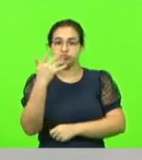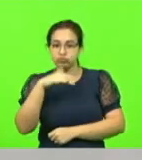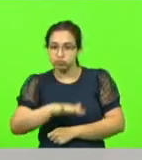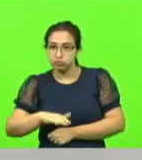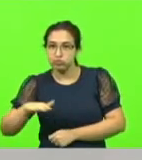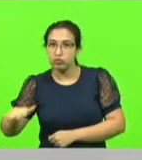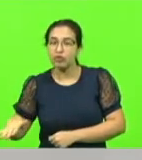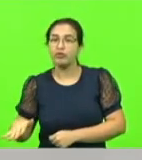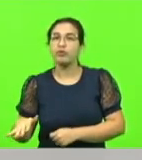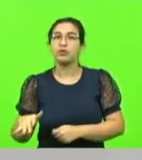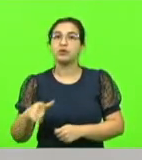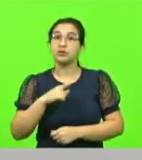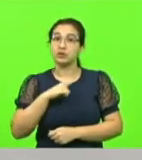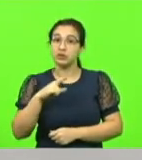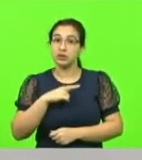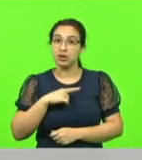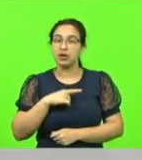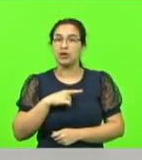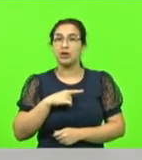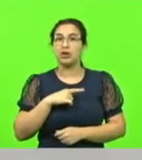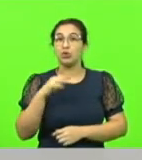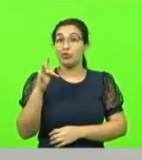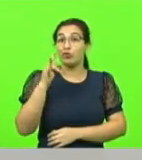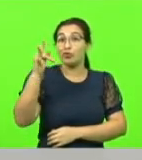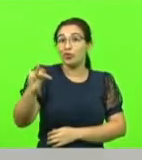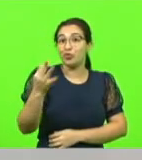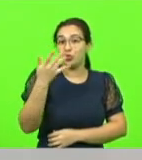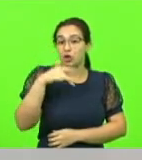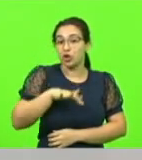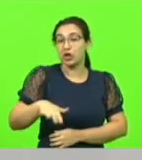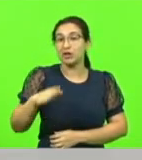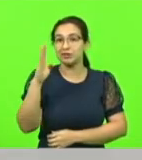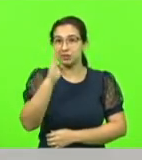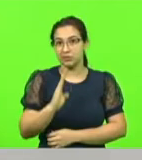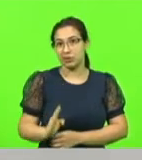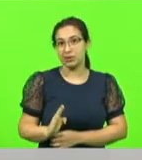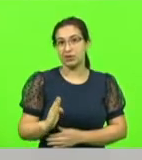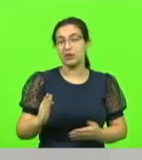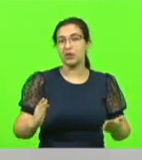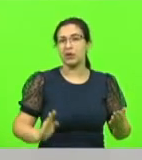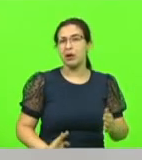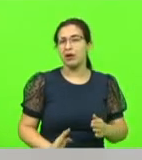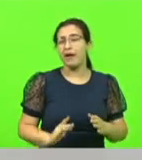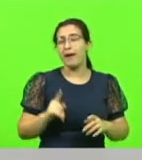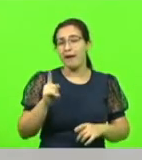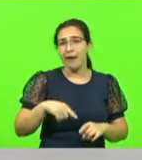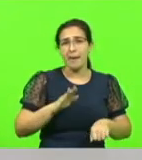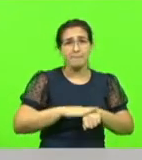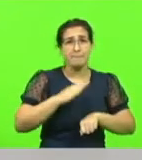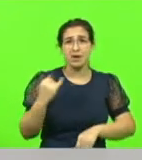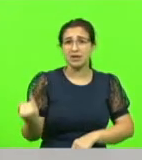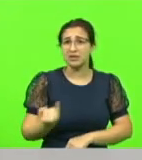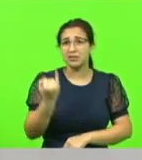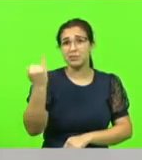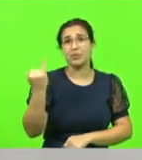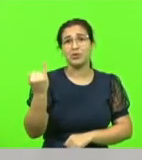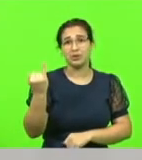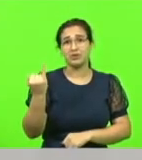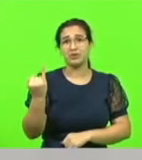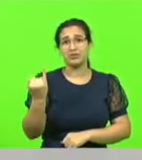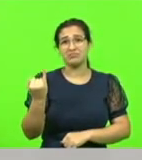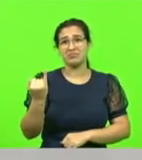do presente e do futuro das crianças brasileiras, algo bem maior que o foco meramente